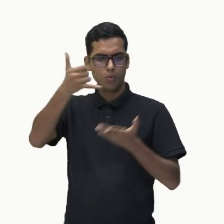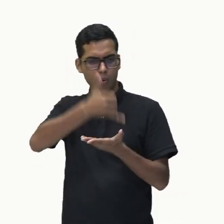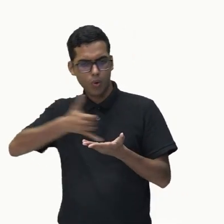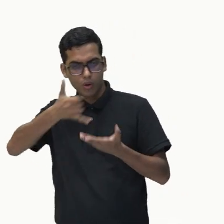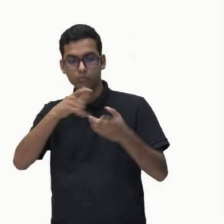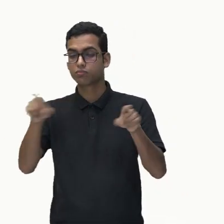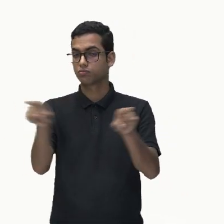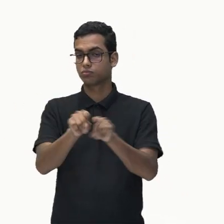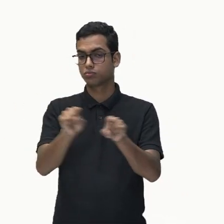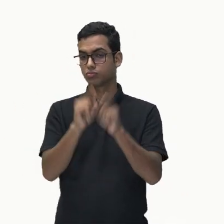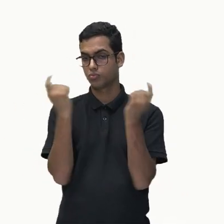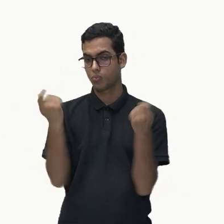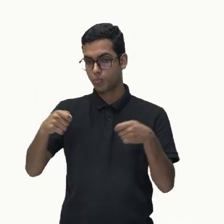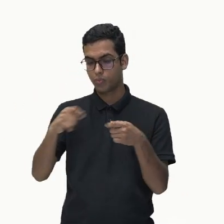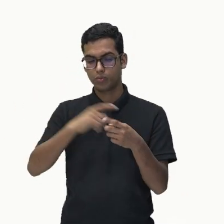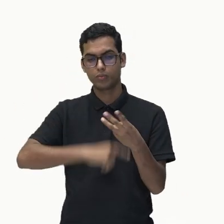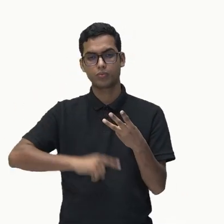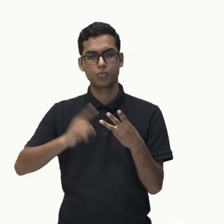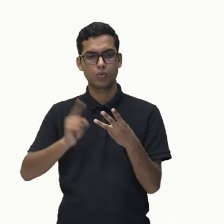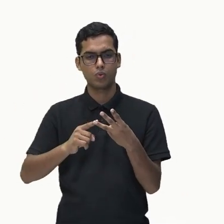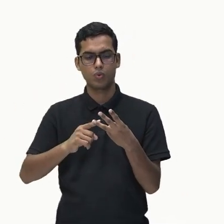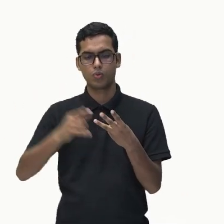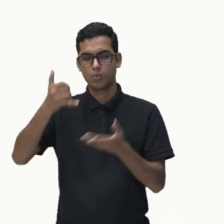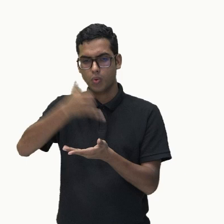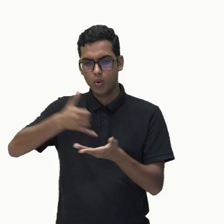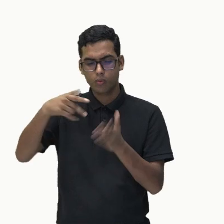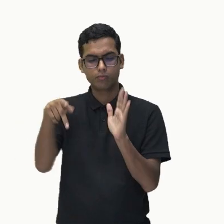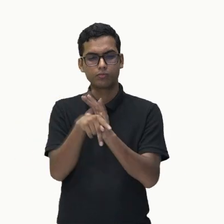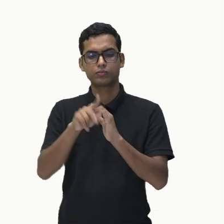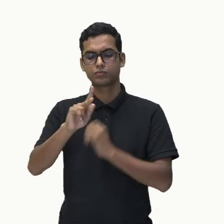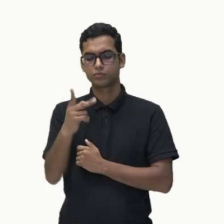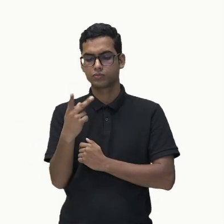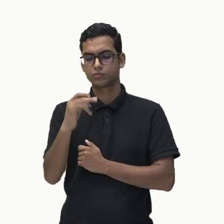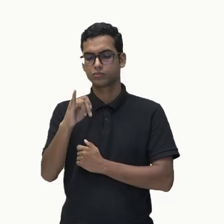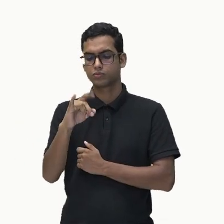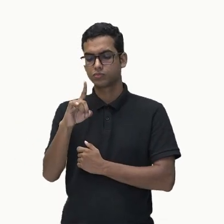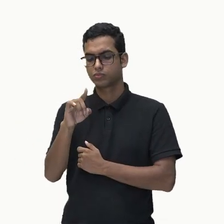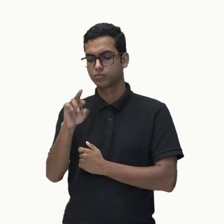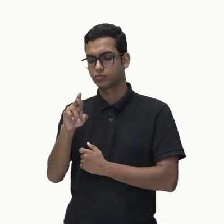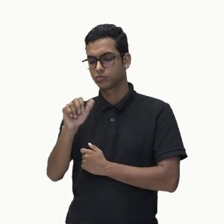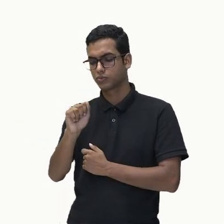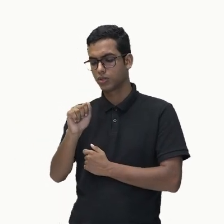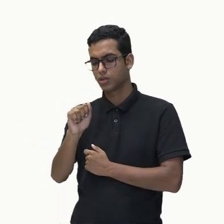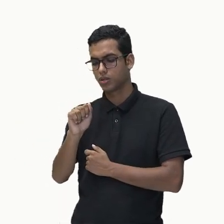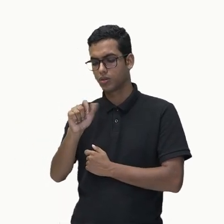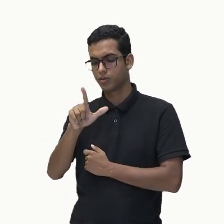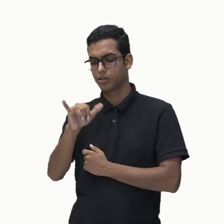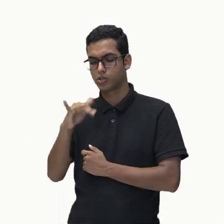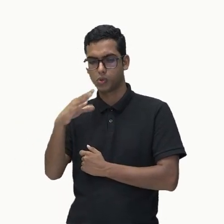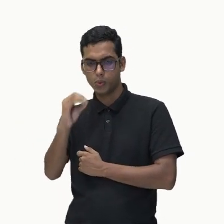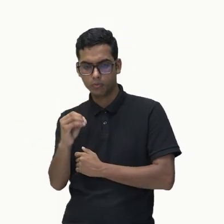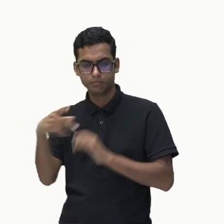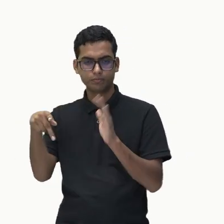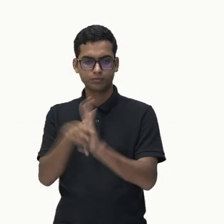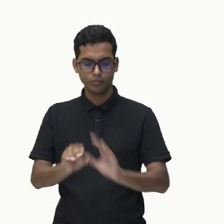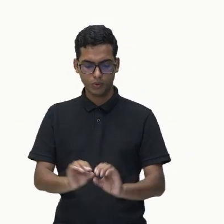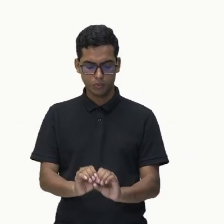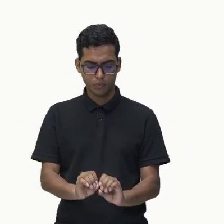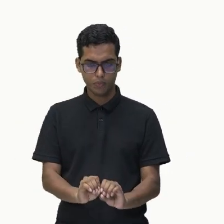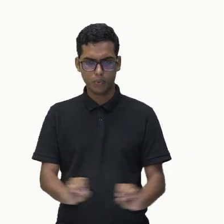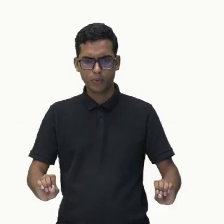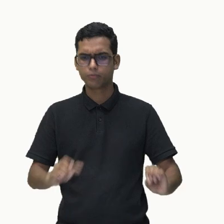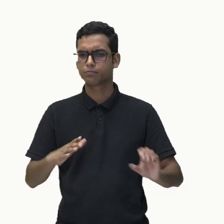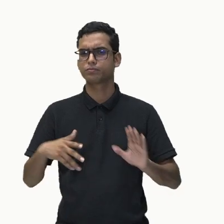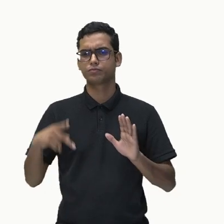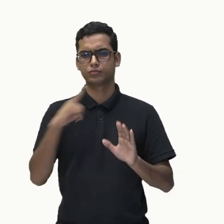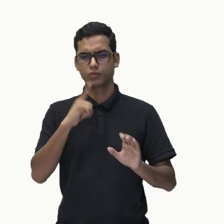né? O óleo hidráulico, como a gente chama. Então, um tubo contendo um fluido